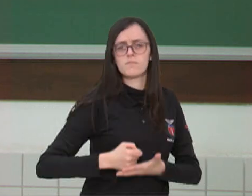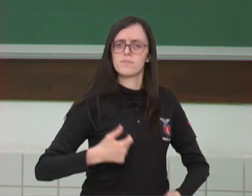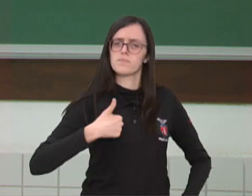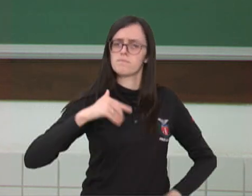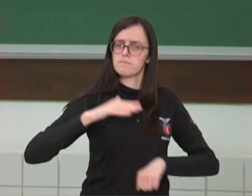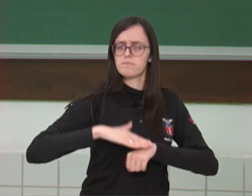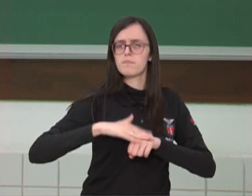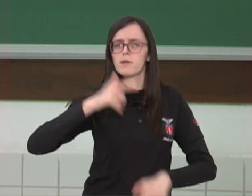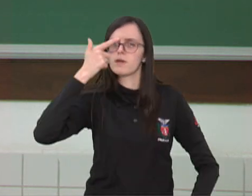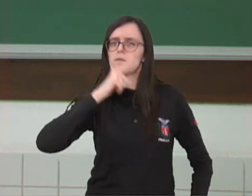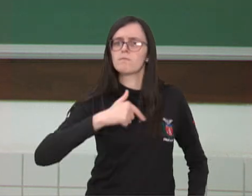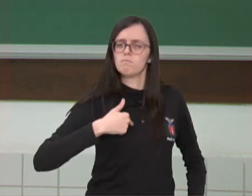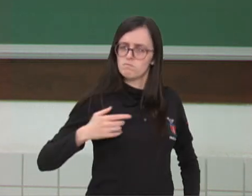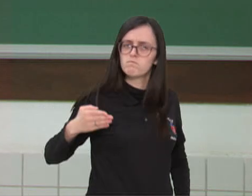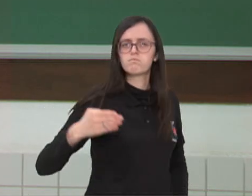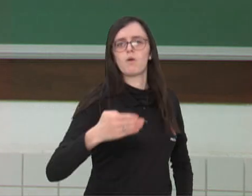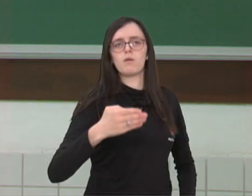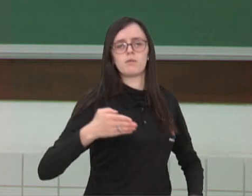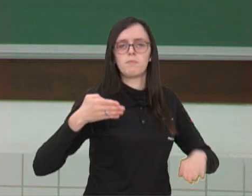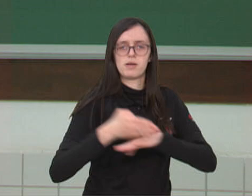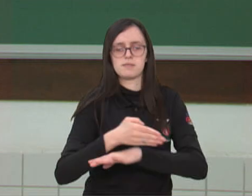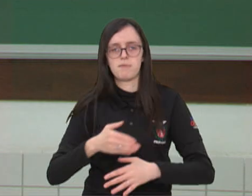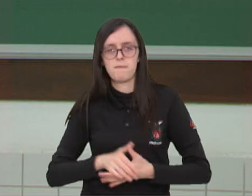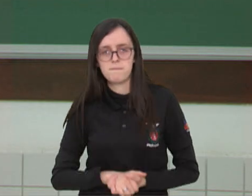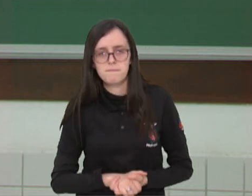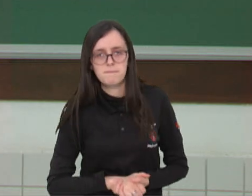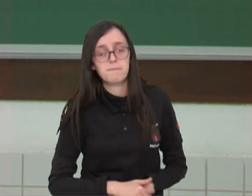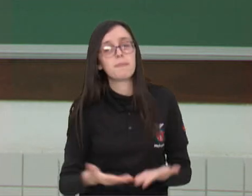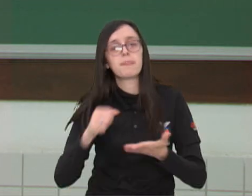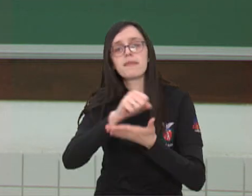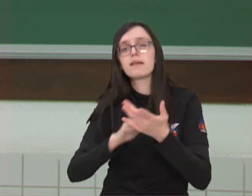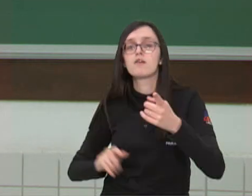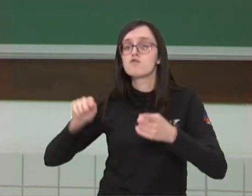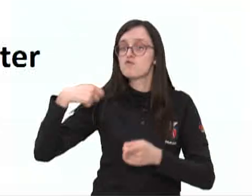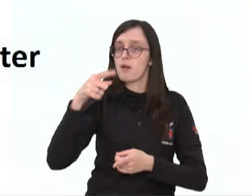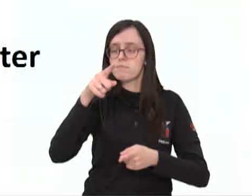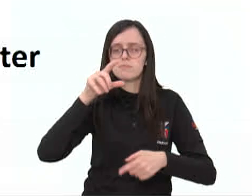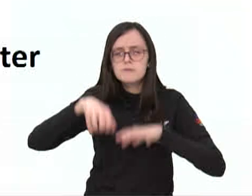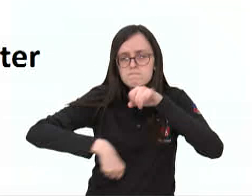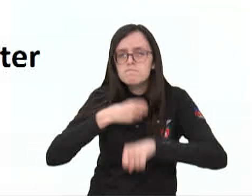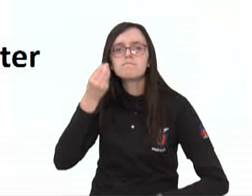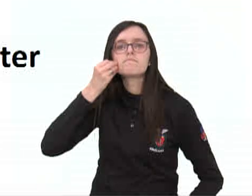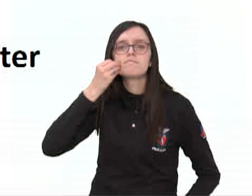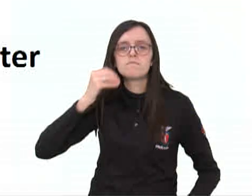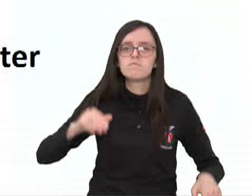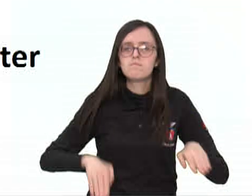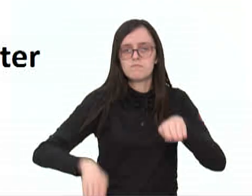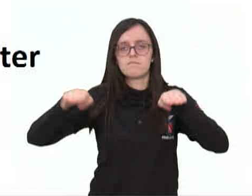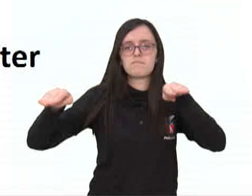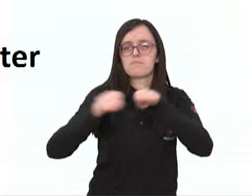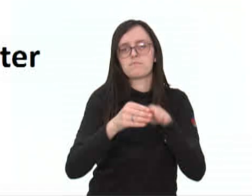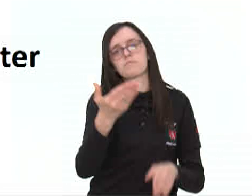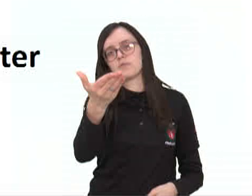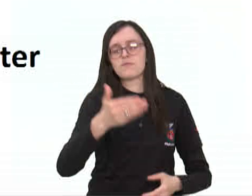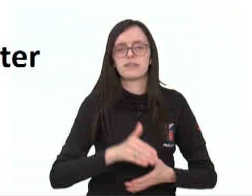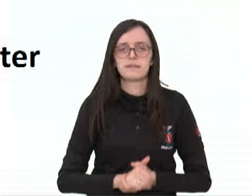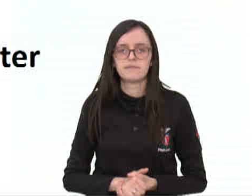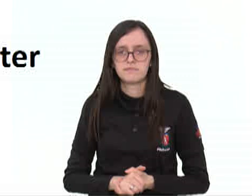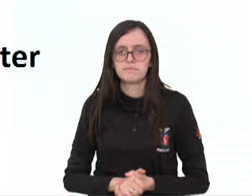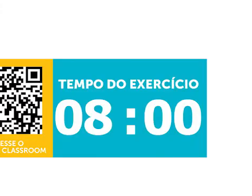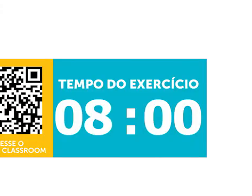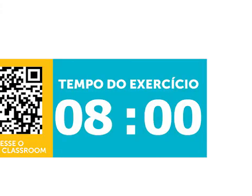vez, tendo voz nessa Revolução Francesa. Tarefa sobre essa busca por equidade aí para você.